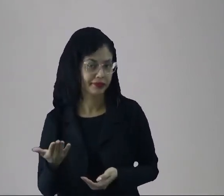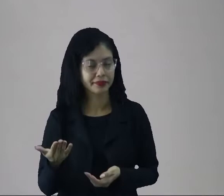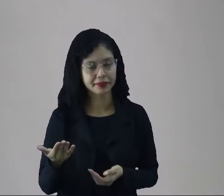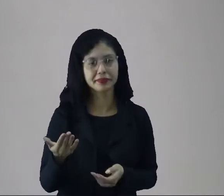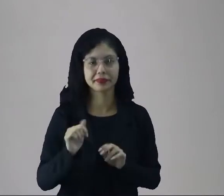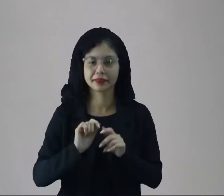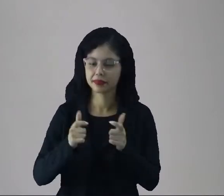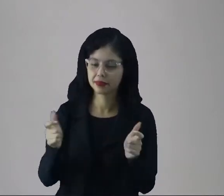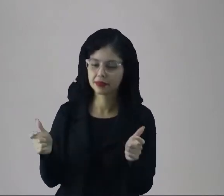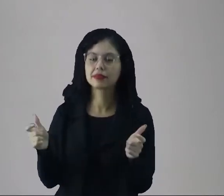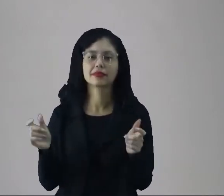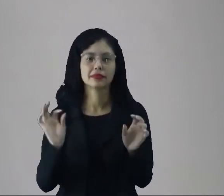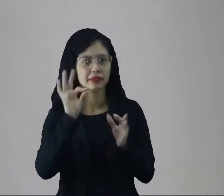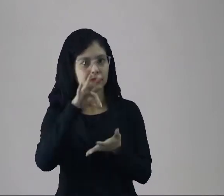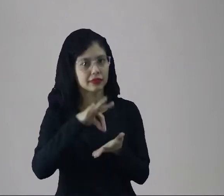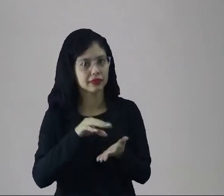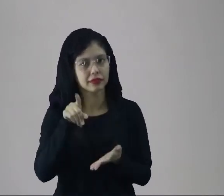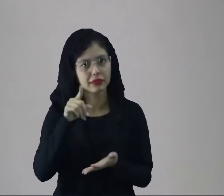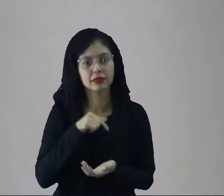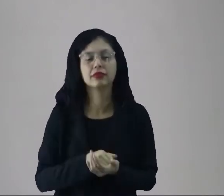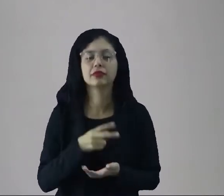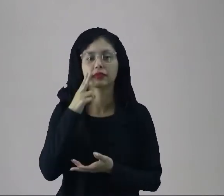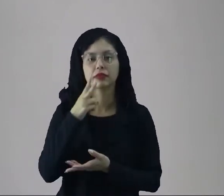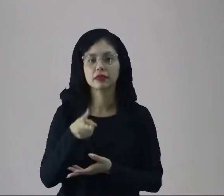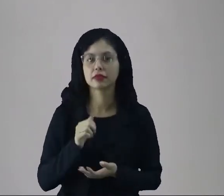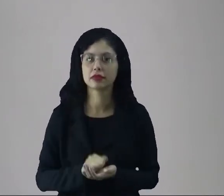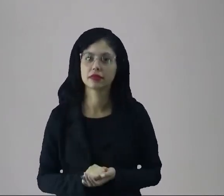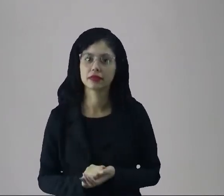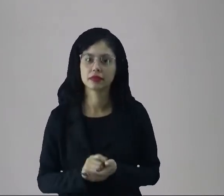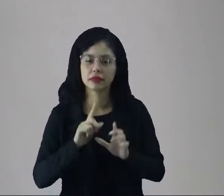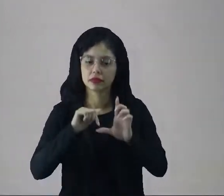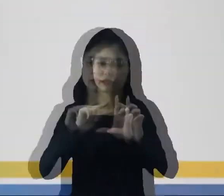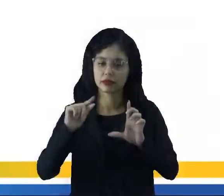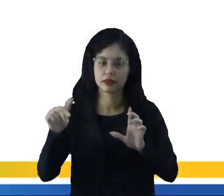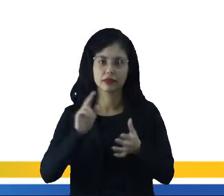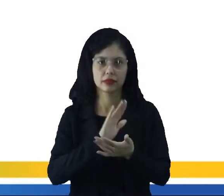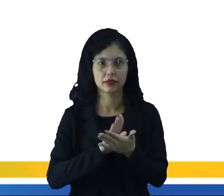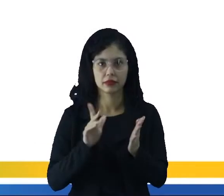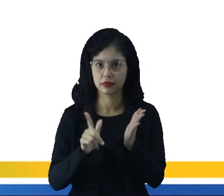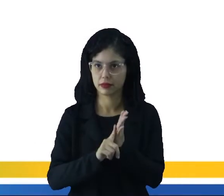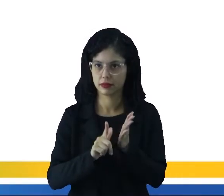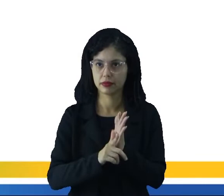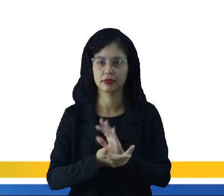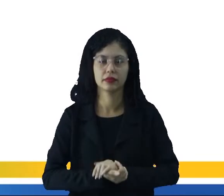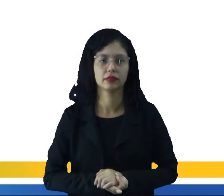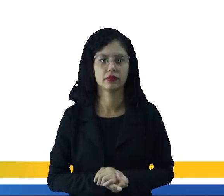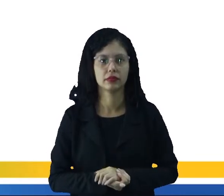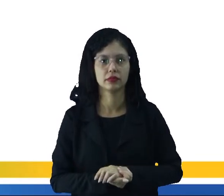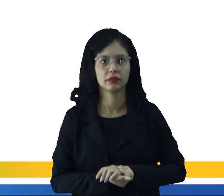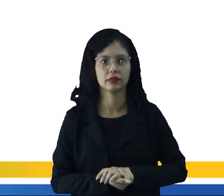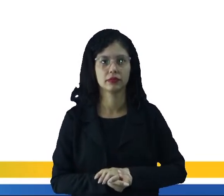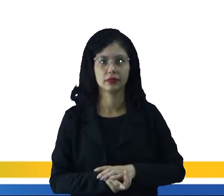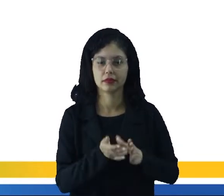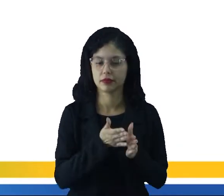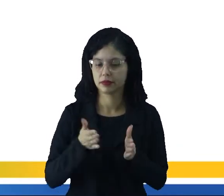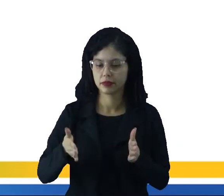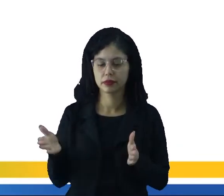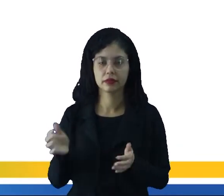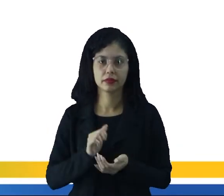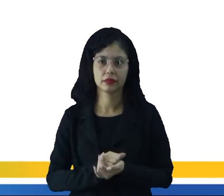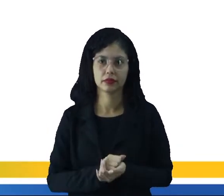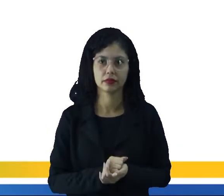qual é o tamanho real daquilo que você está vendo graficamente no papel. Então, na sequência,